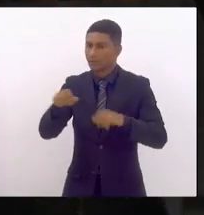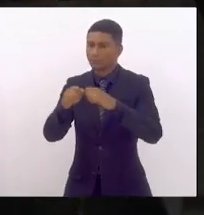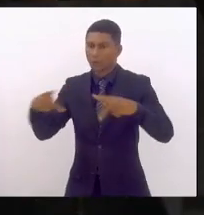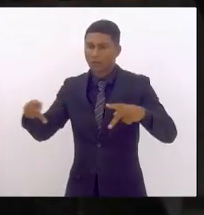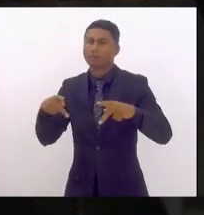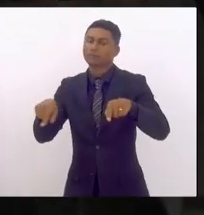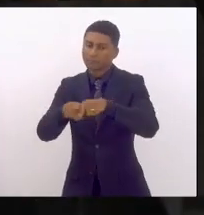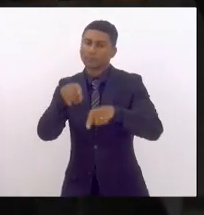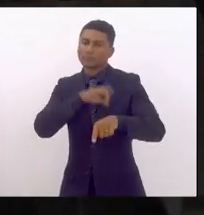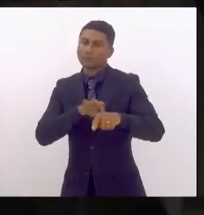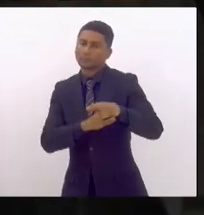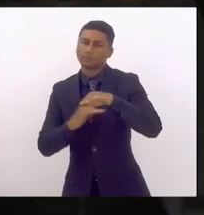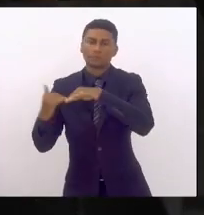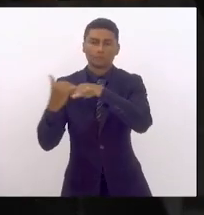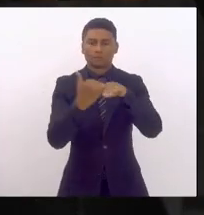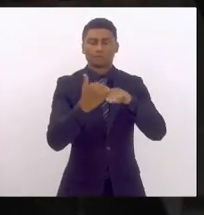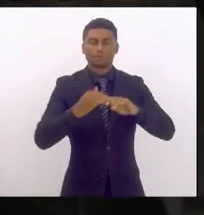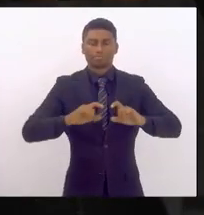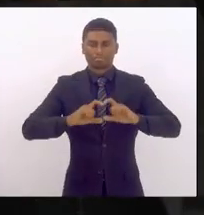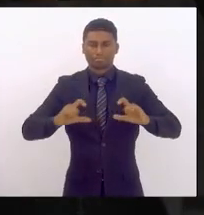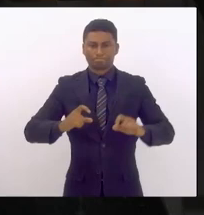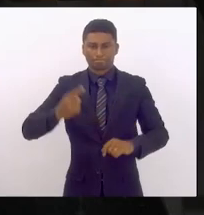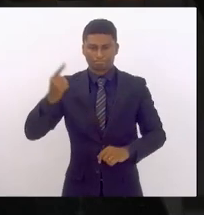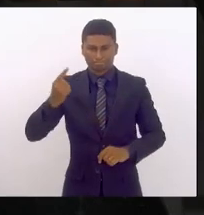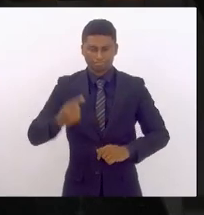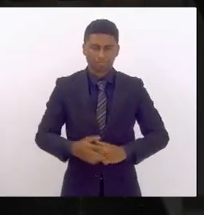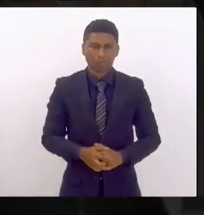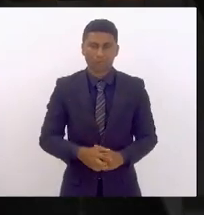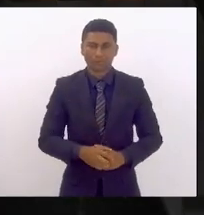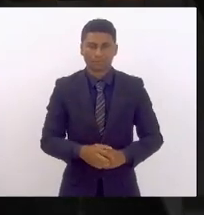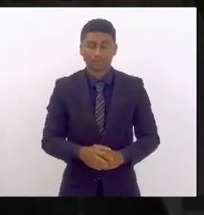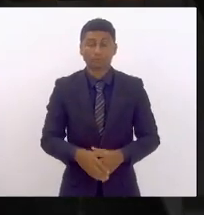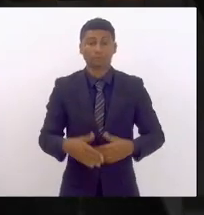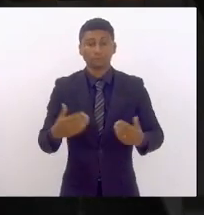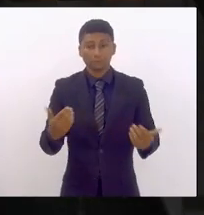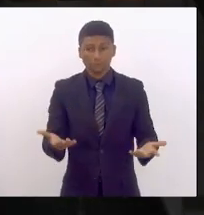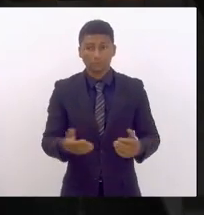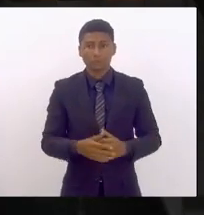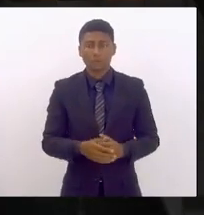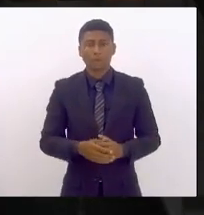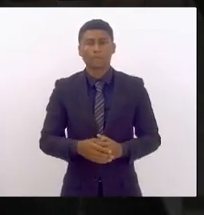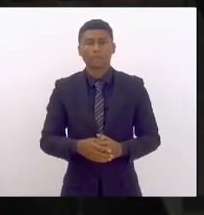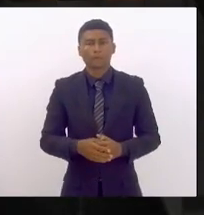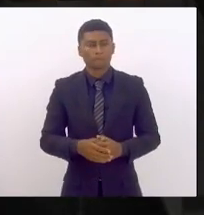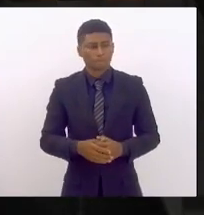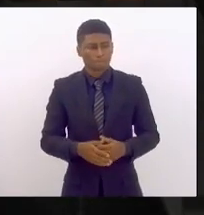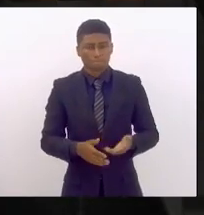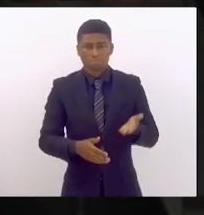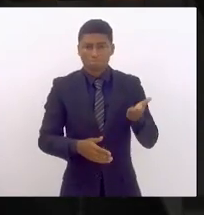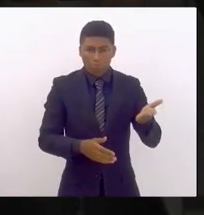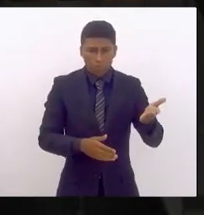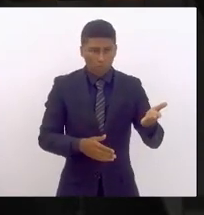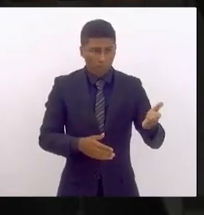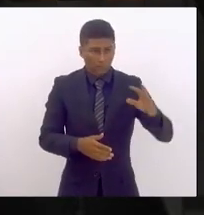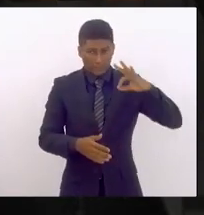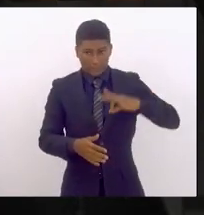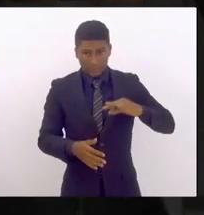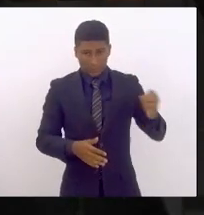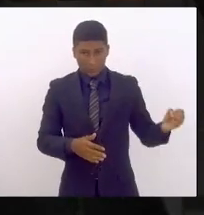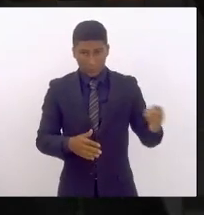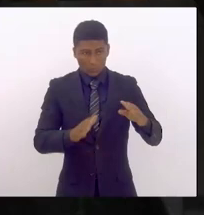parágrafo primeiro ocorrendo atualização do cargo e ou remuneração dos Servidores